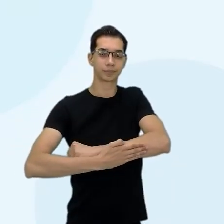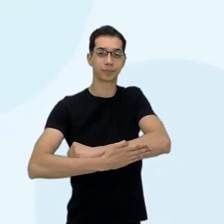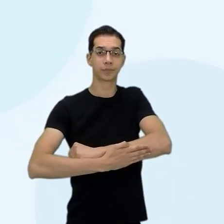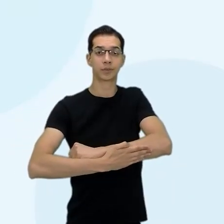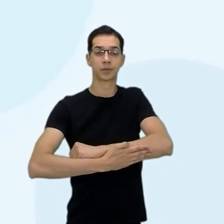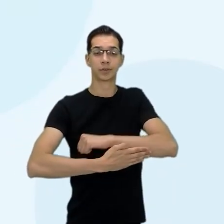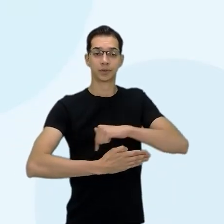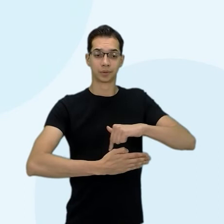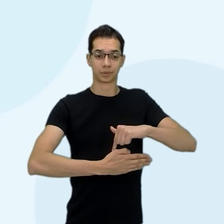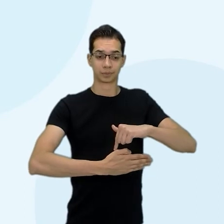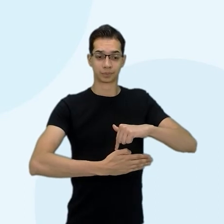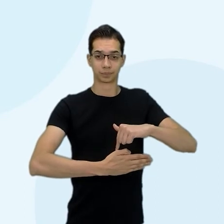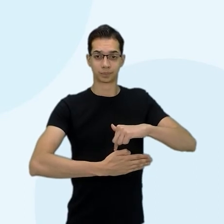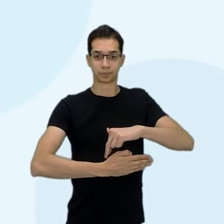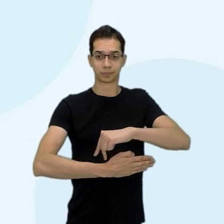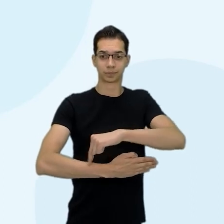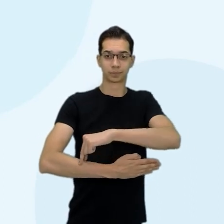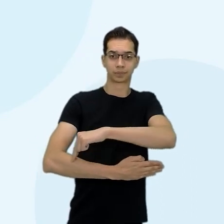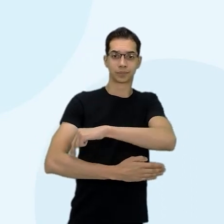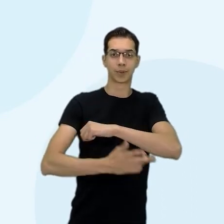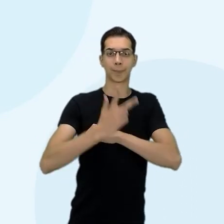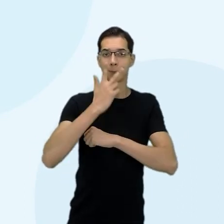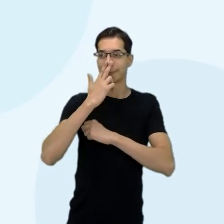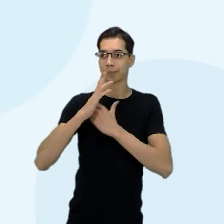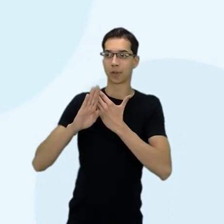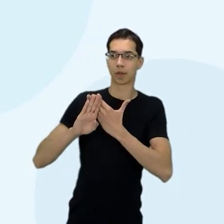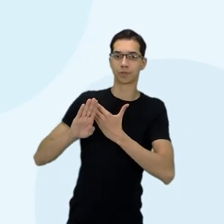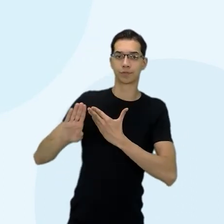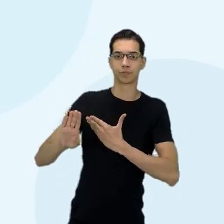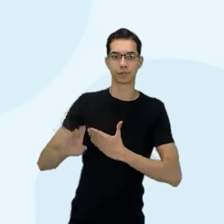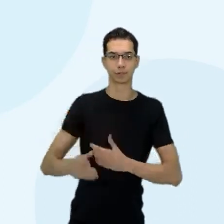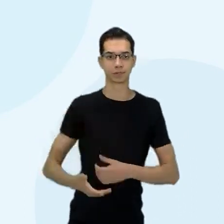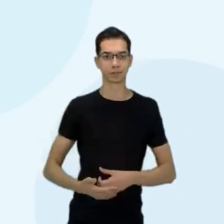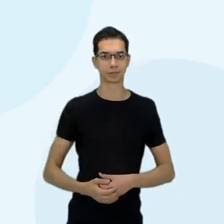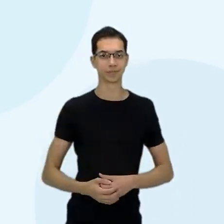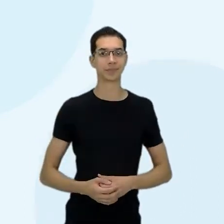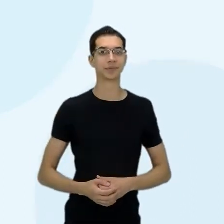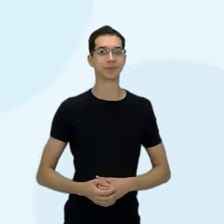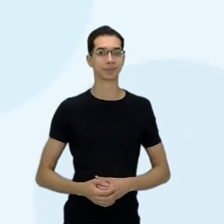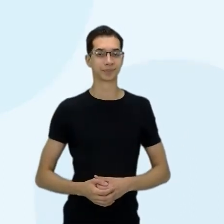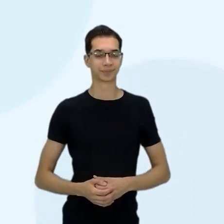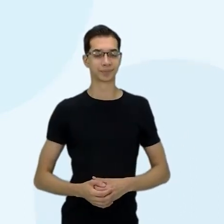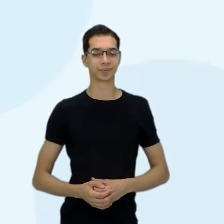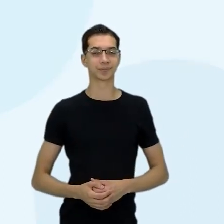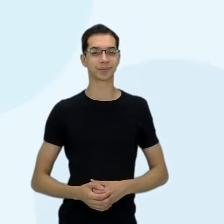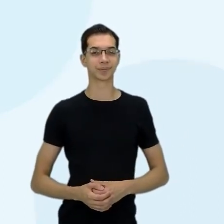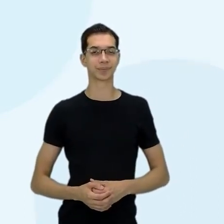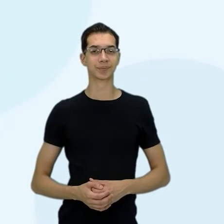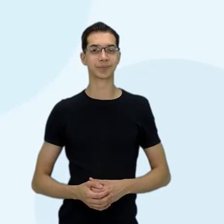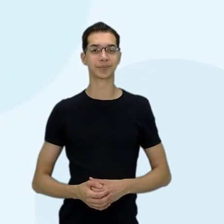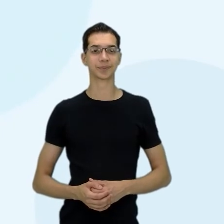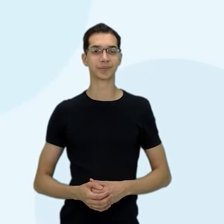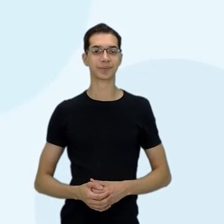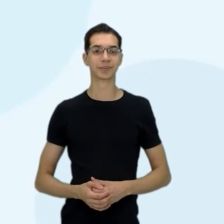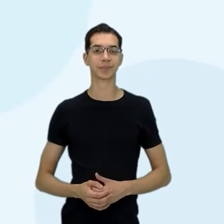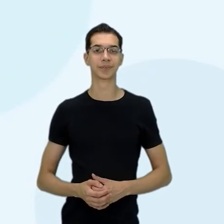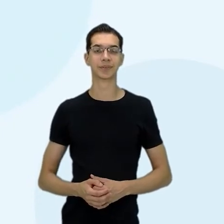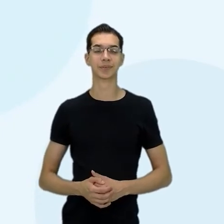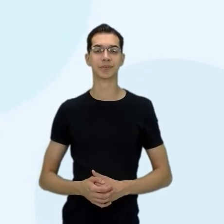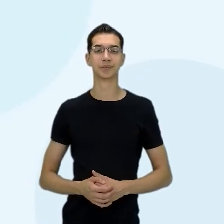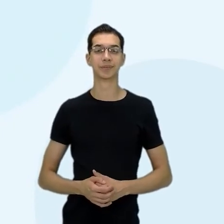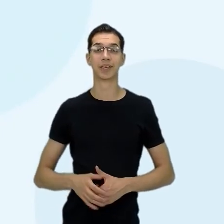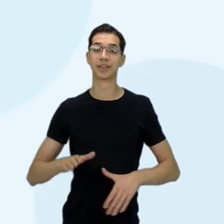enquanto o trem... Pode ser assim, que se ela conseguir fazer um sincronismo, né, legal, né? Se ela conseguir fazer um sincronismo